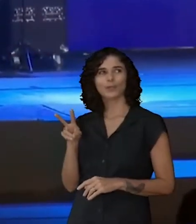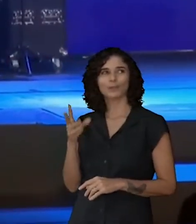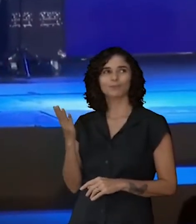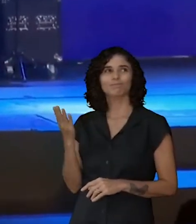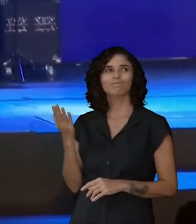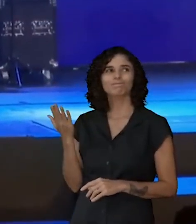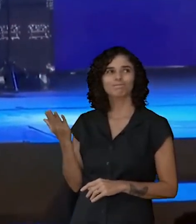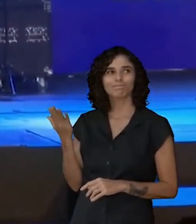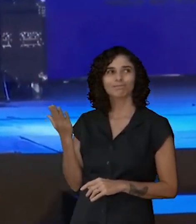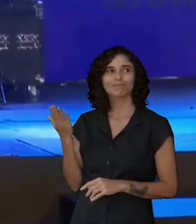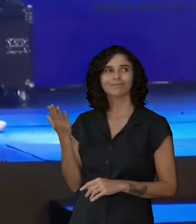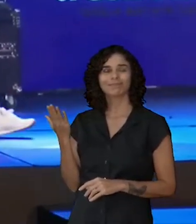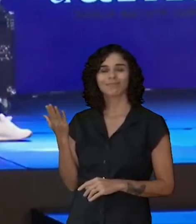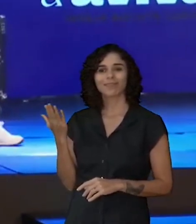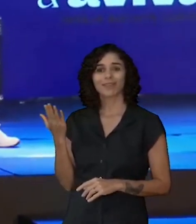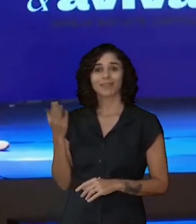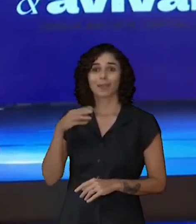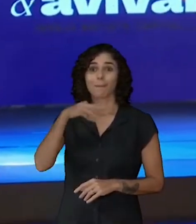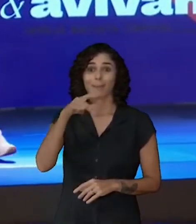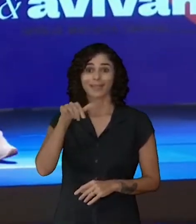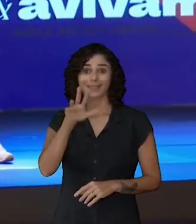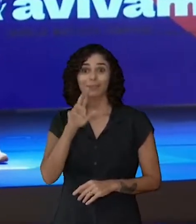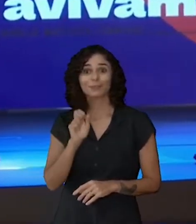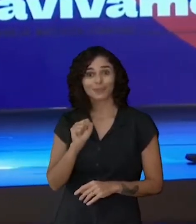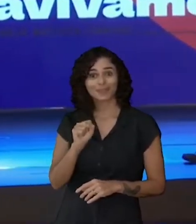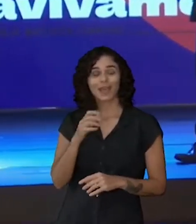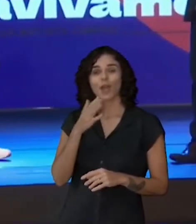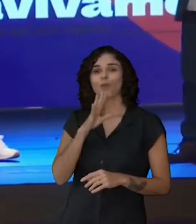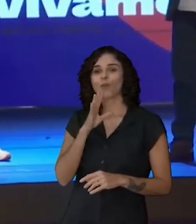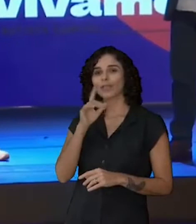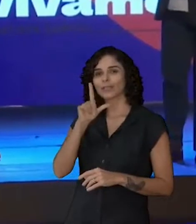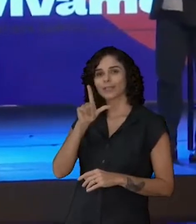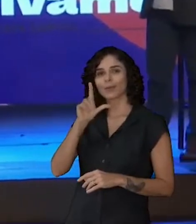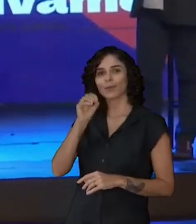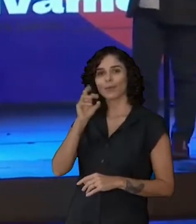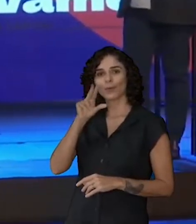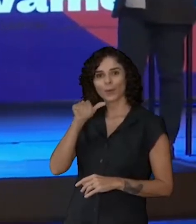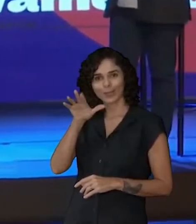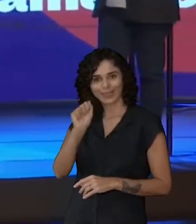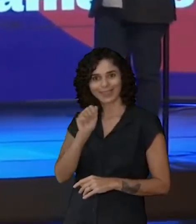a Lorena em outra igreja, para ela fazer um upgrade.